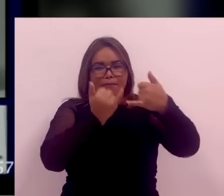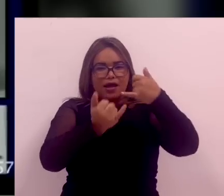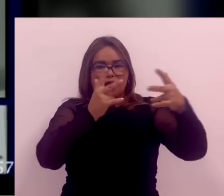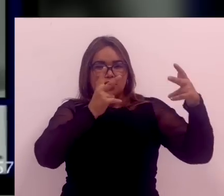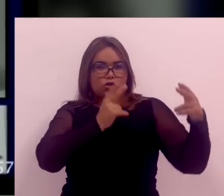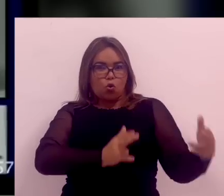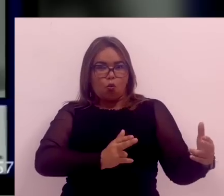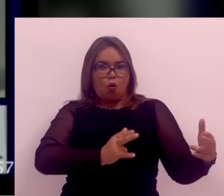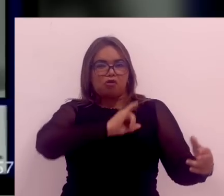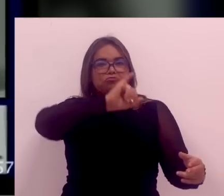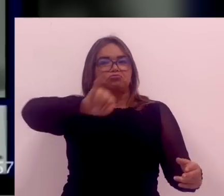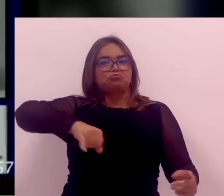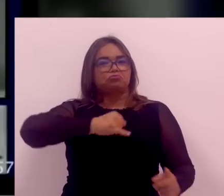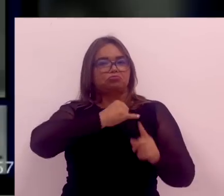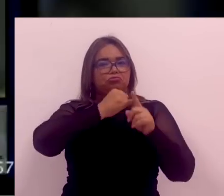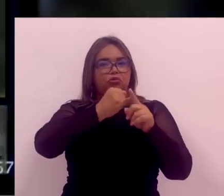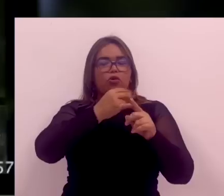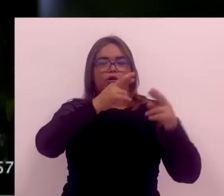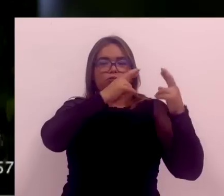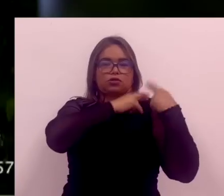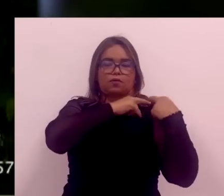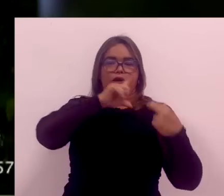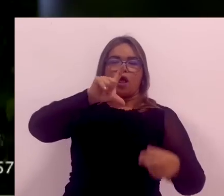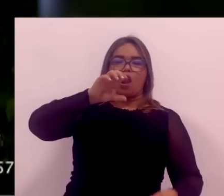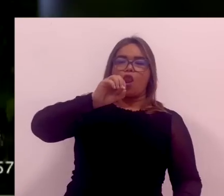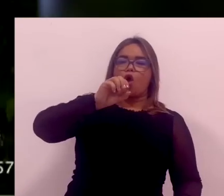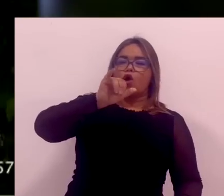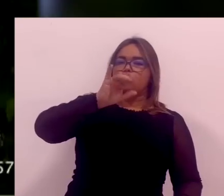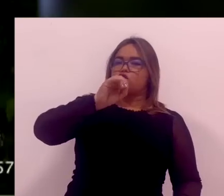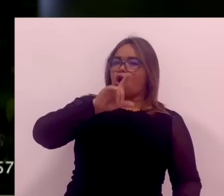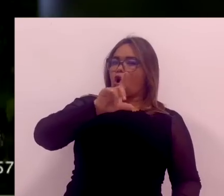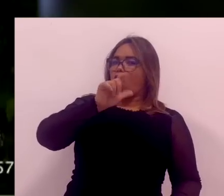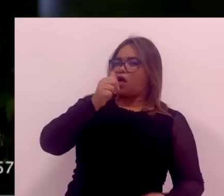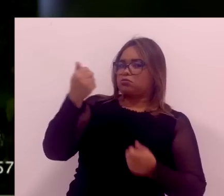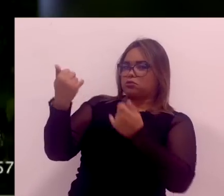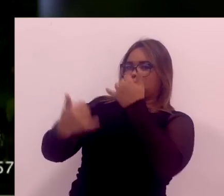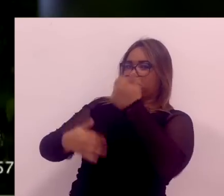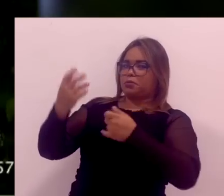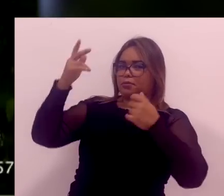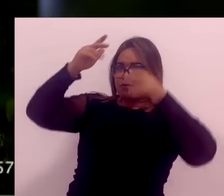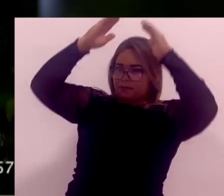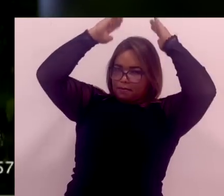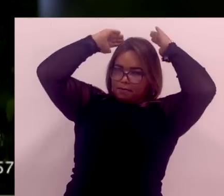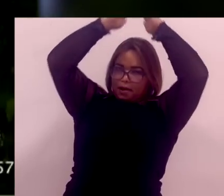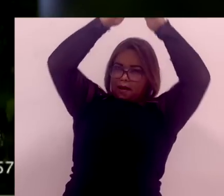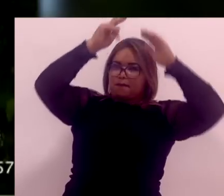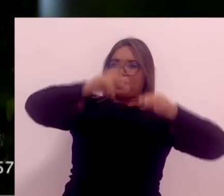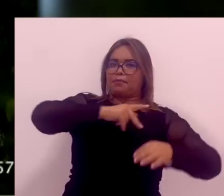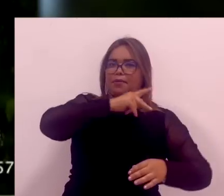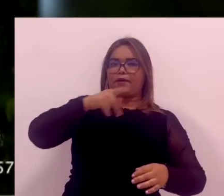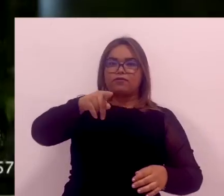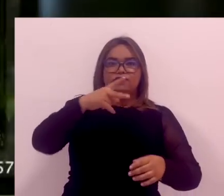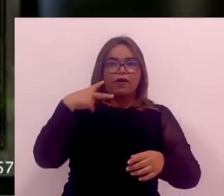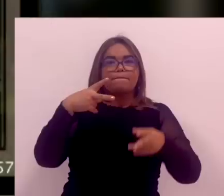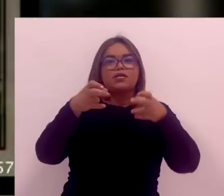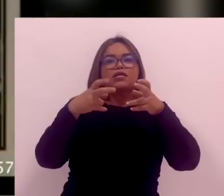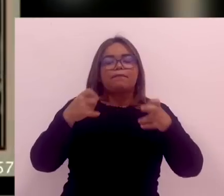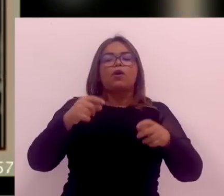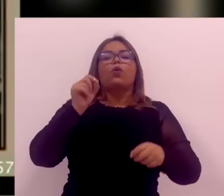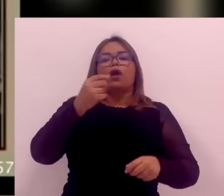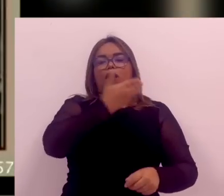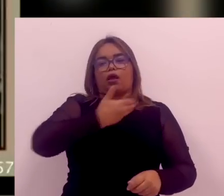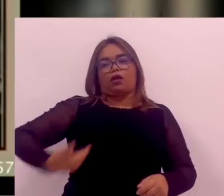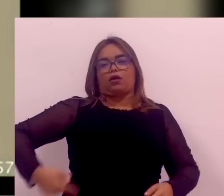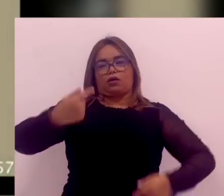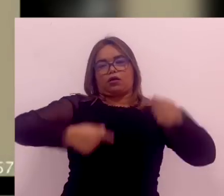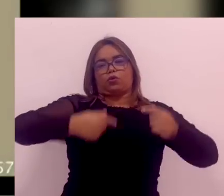são idênticas a que Loyola apresentou ao Papa. Então, elas vêm diretamente dos rituais jesuíticos. E a pompa e a grandeza da loja você